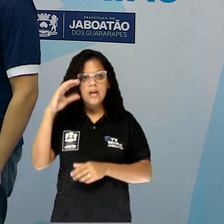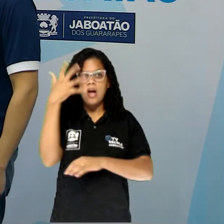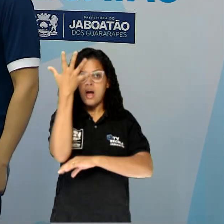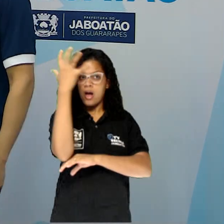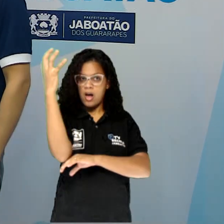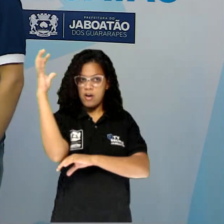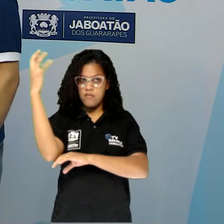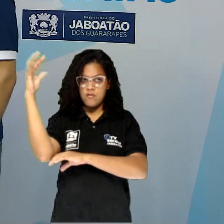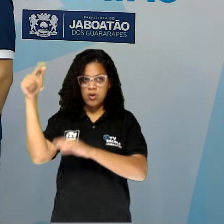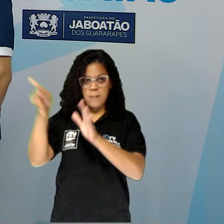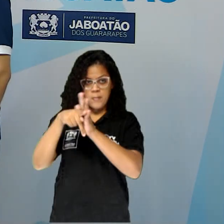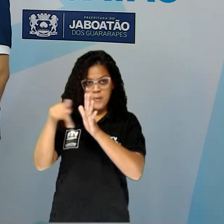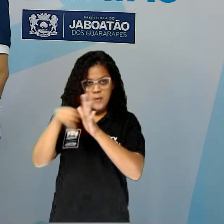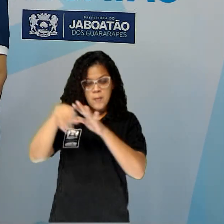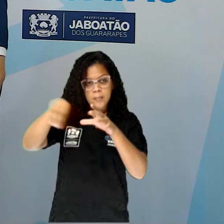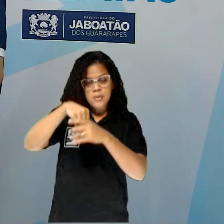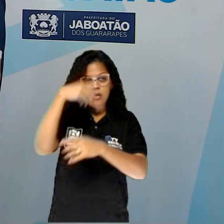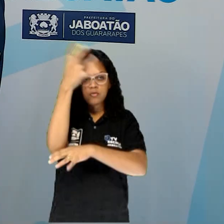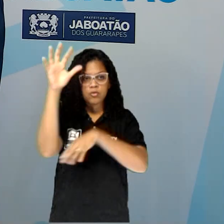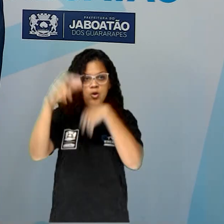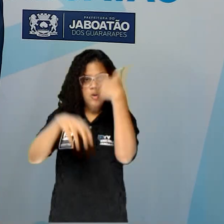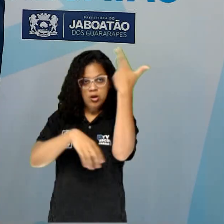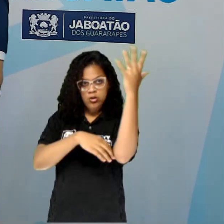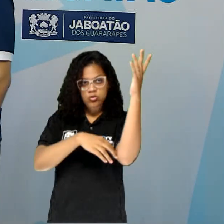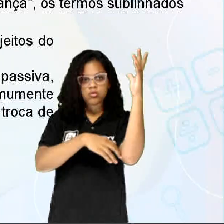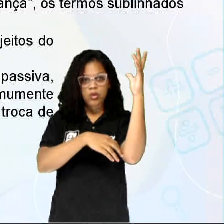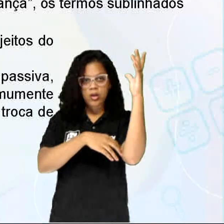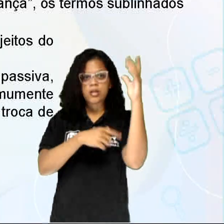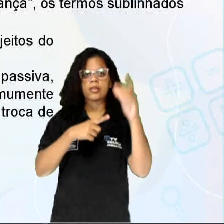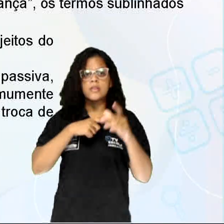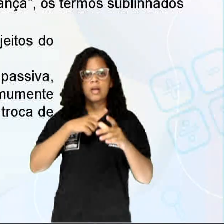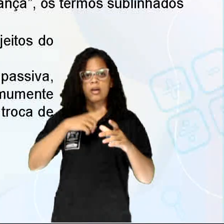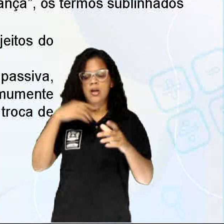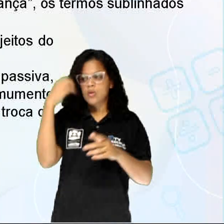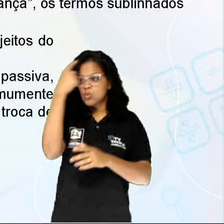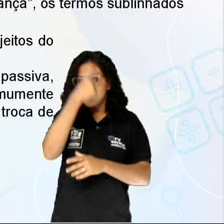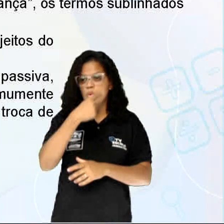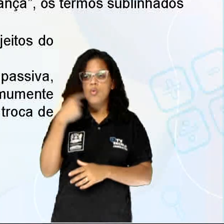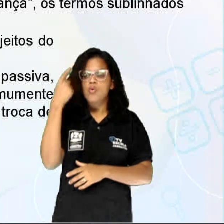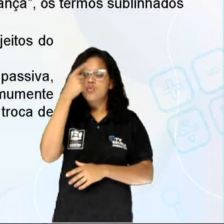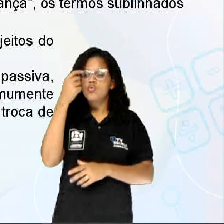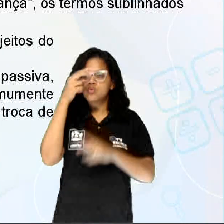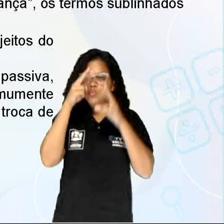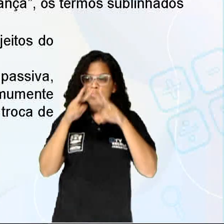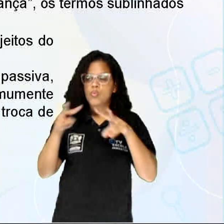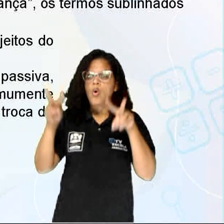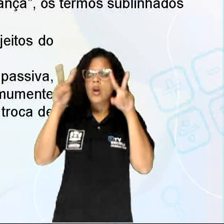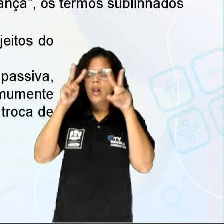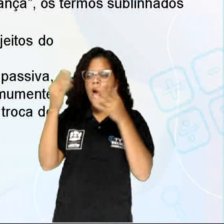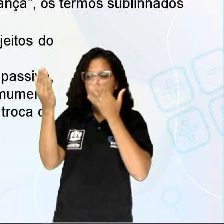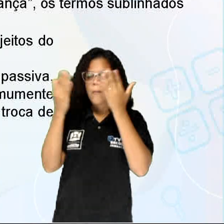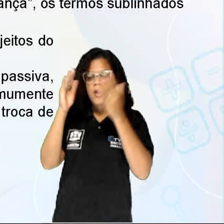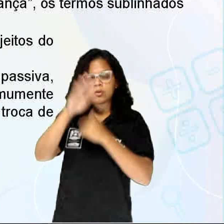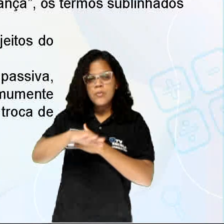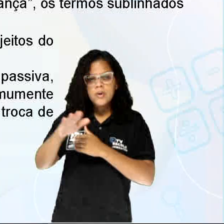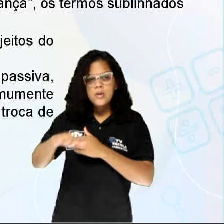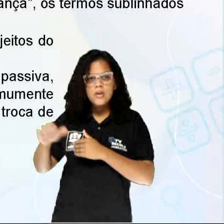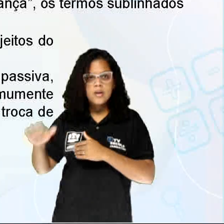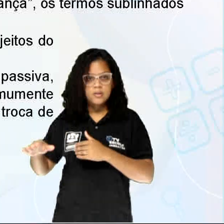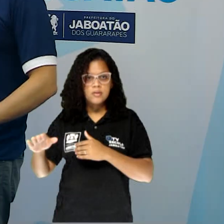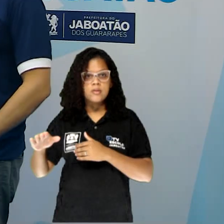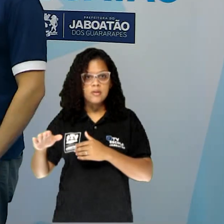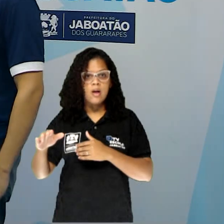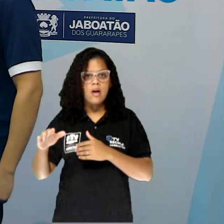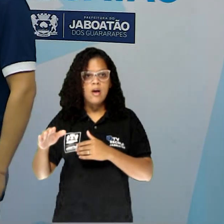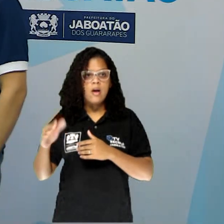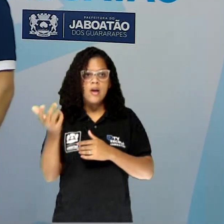em tenho no rosto um olhar de criança, os termos sublinhados desempenham a função de complementos nominais. Bem, eles não